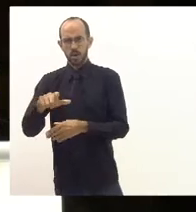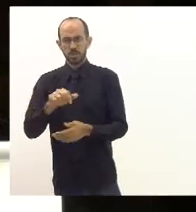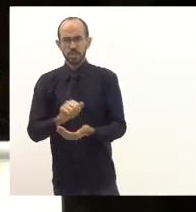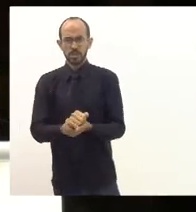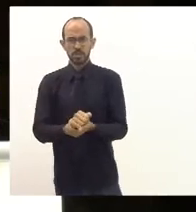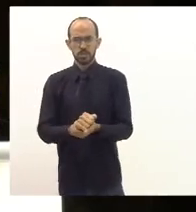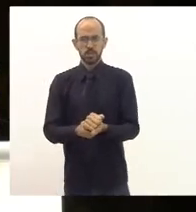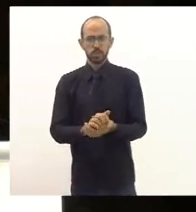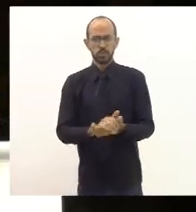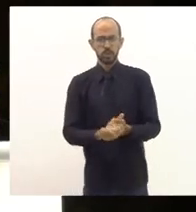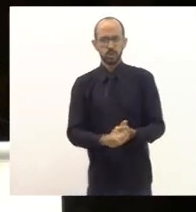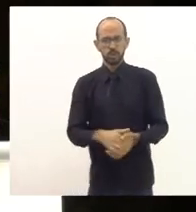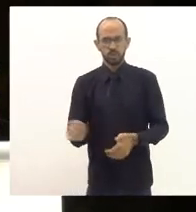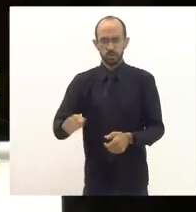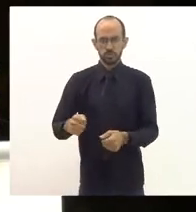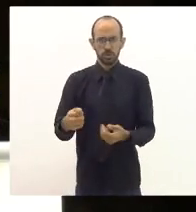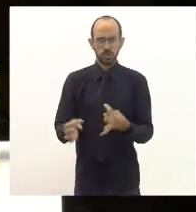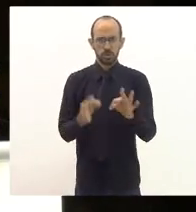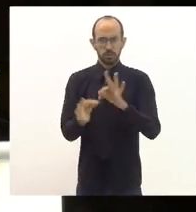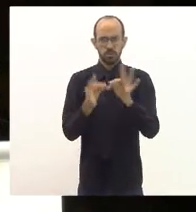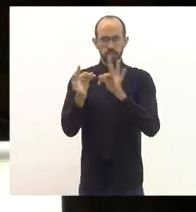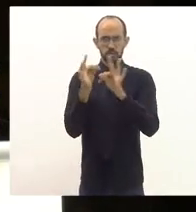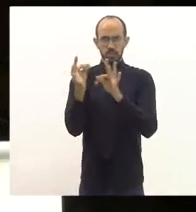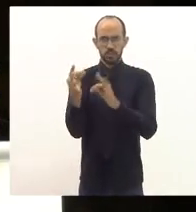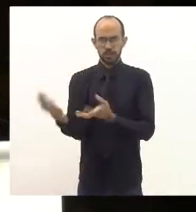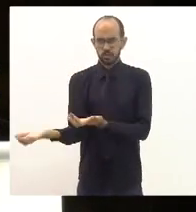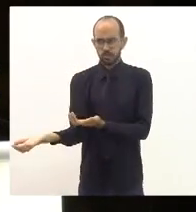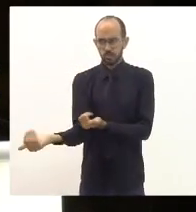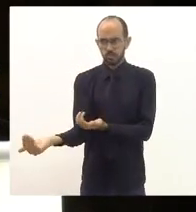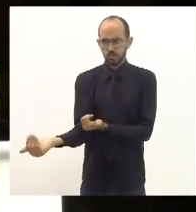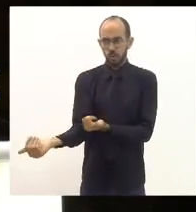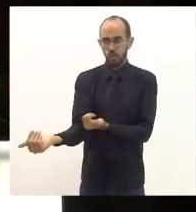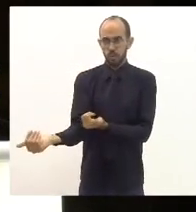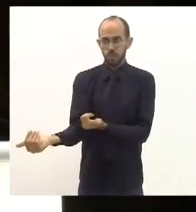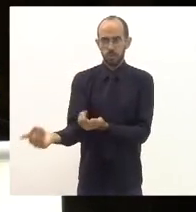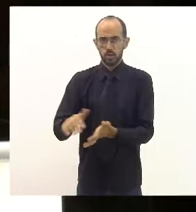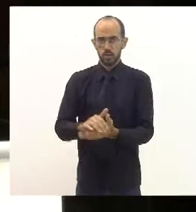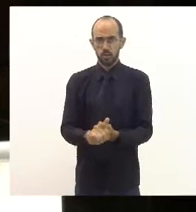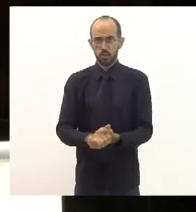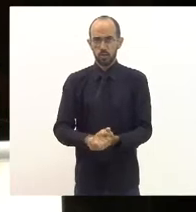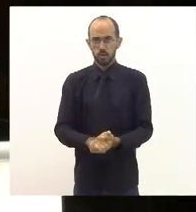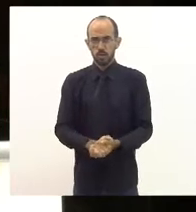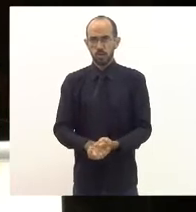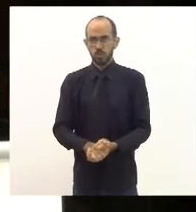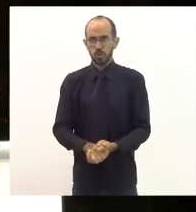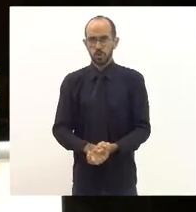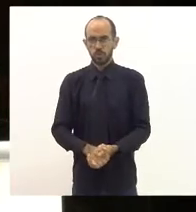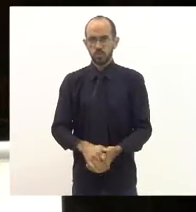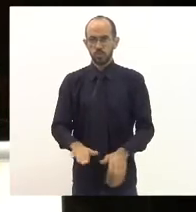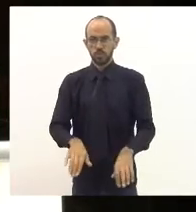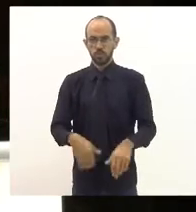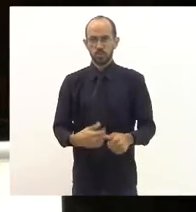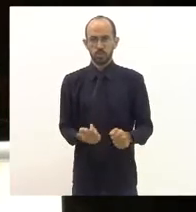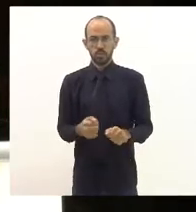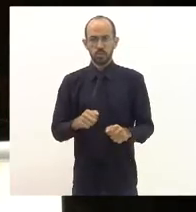adolescentes trans e que possa ter mais investimentos e aumento de número de cirurgias do